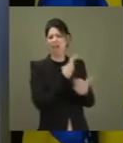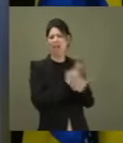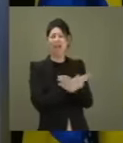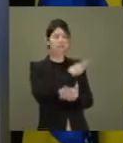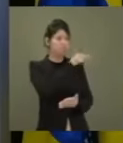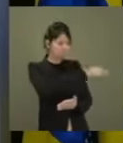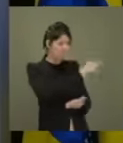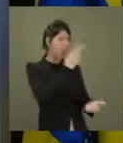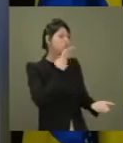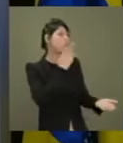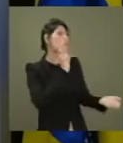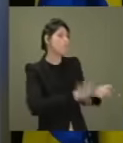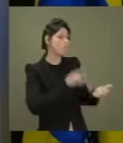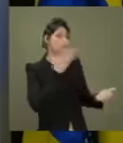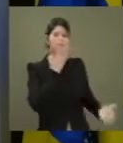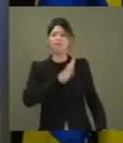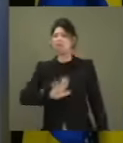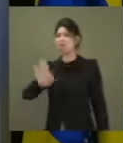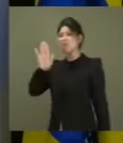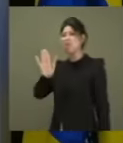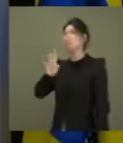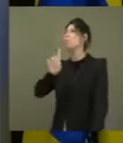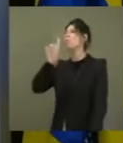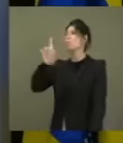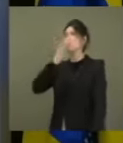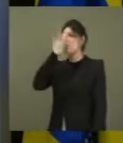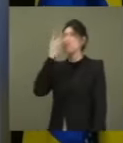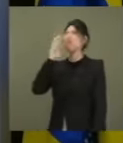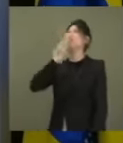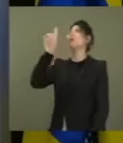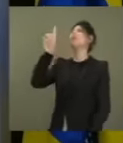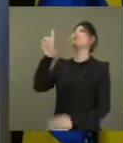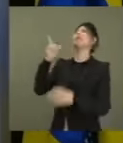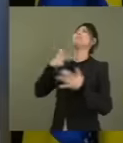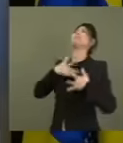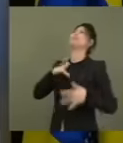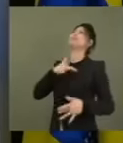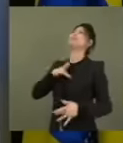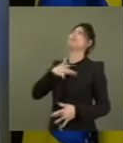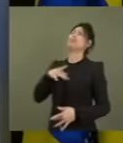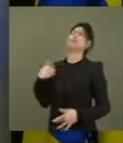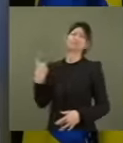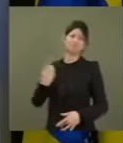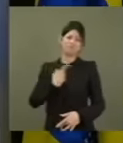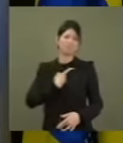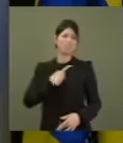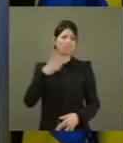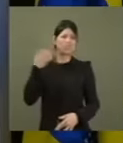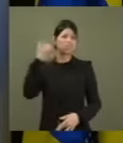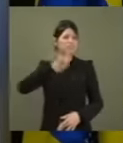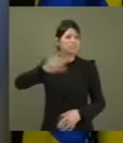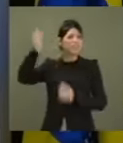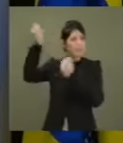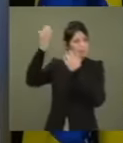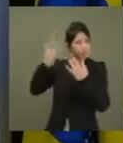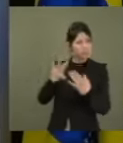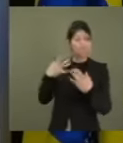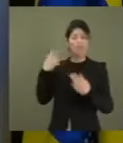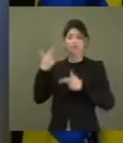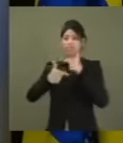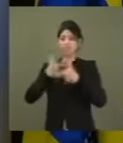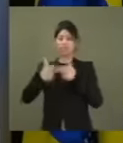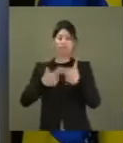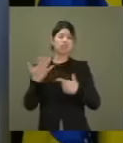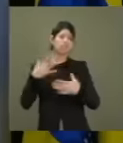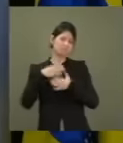cristãos do Brasil. Que Deus tenha misericórdia dessa nação, nos abençoe para que cumpramos o nosso dever